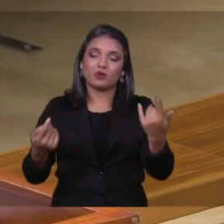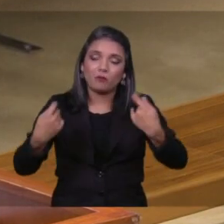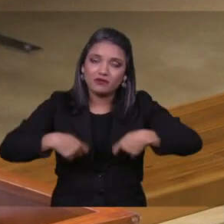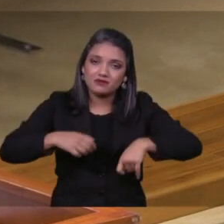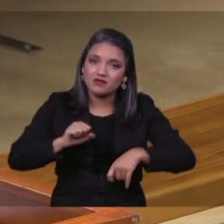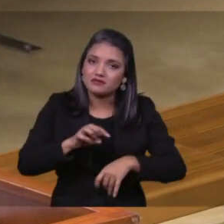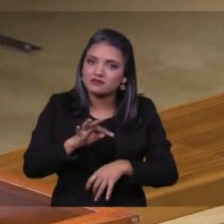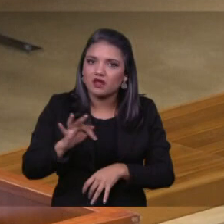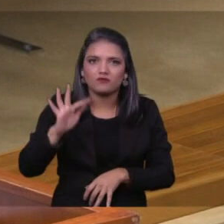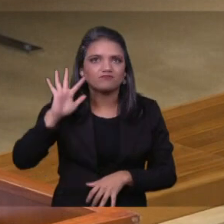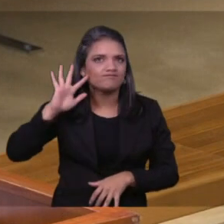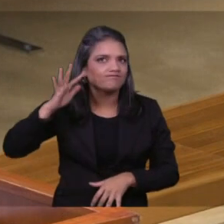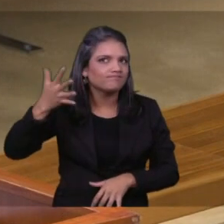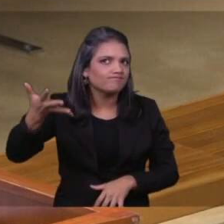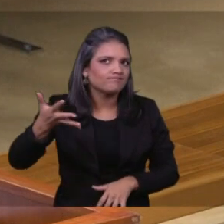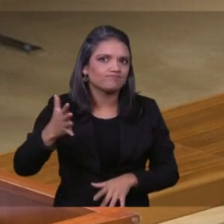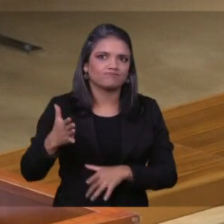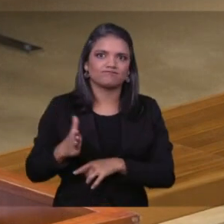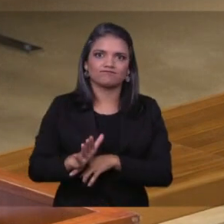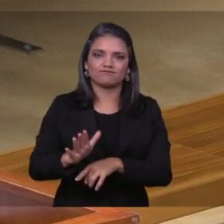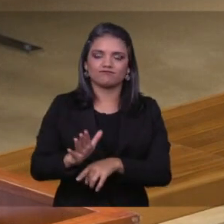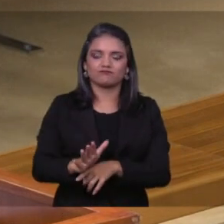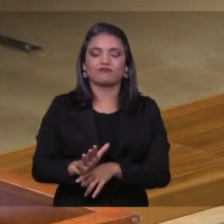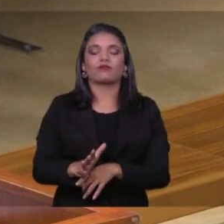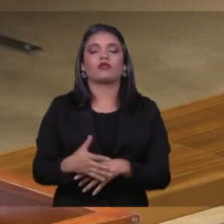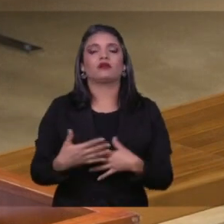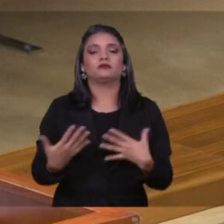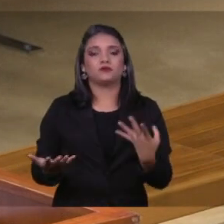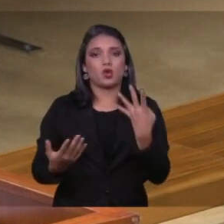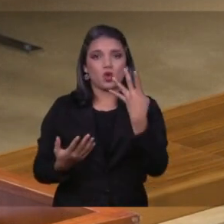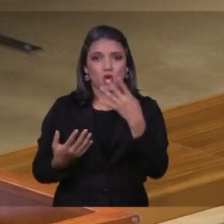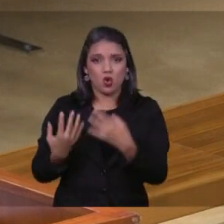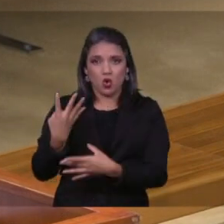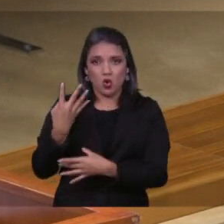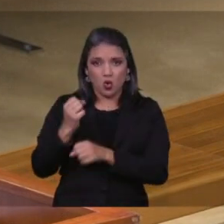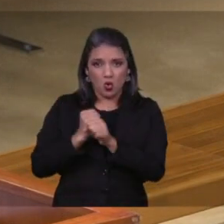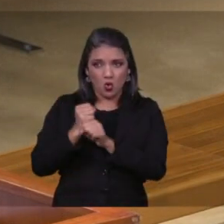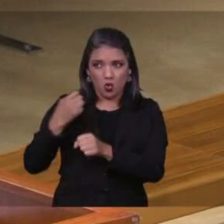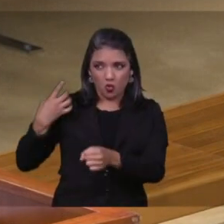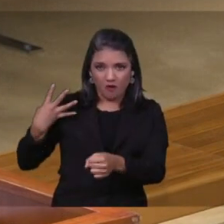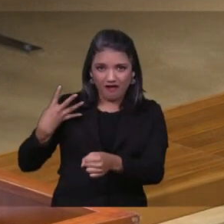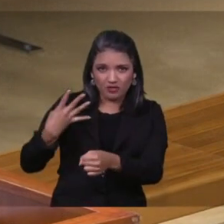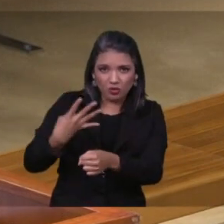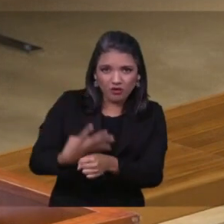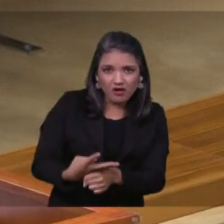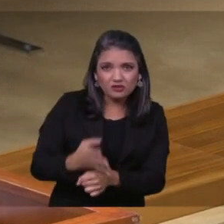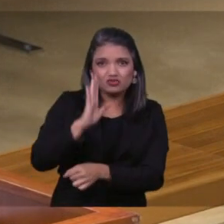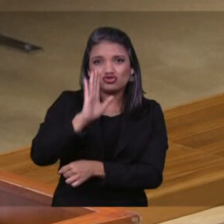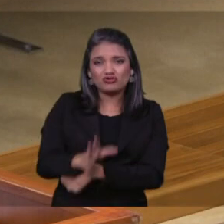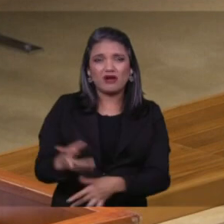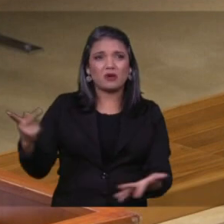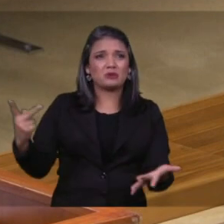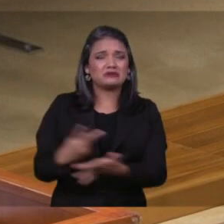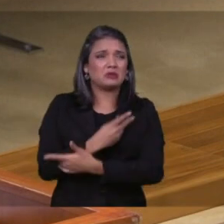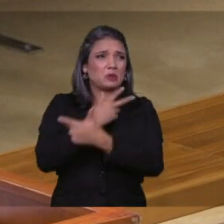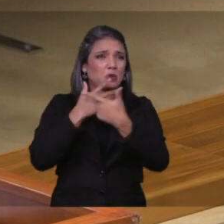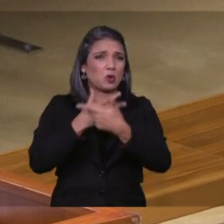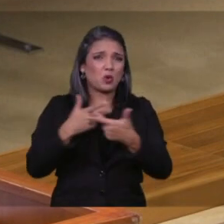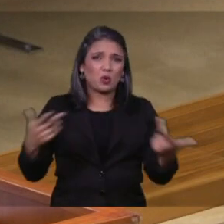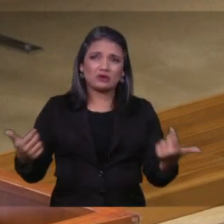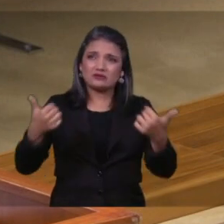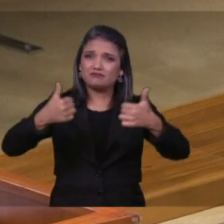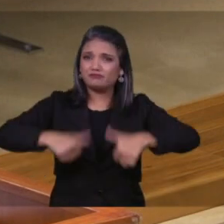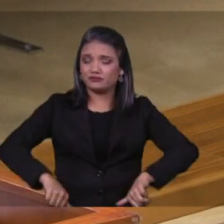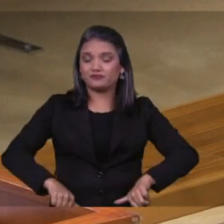último quadriênio seríssimos desafios e continua a enfrentá-los. Apesar de mudanças políticas significativas, como, por